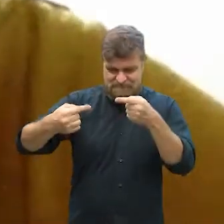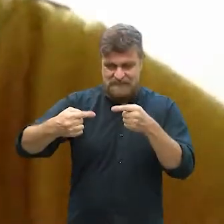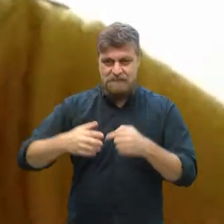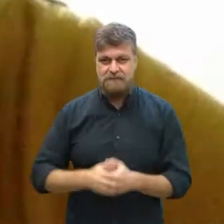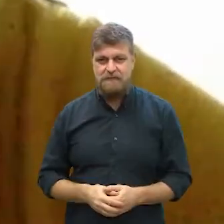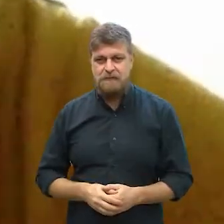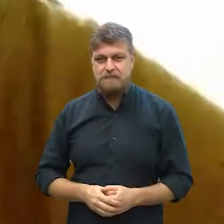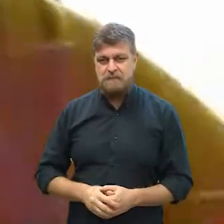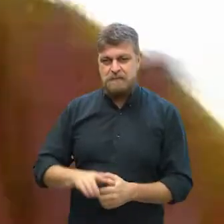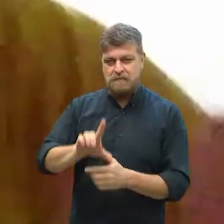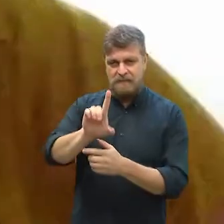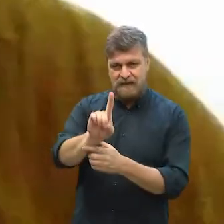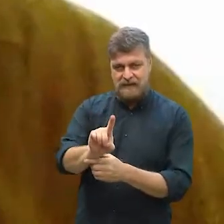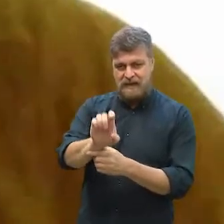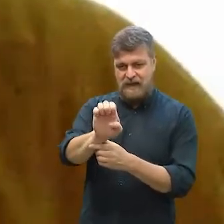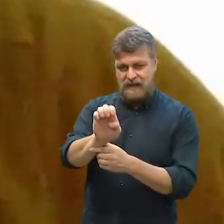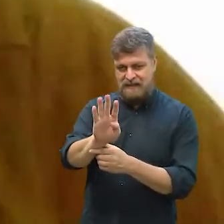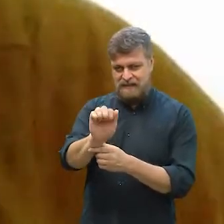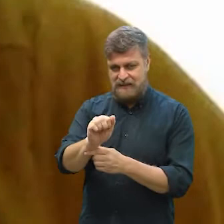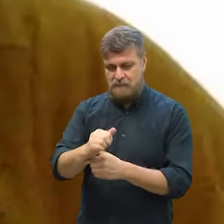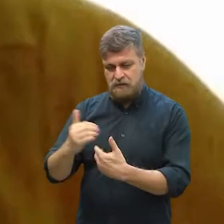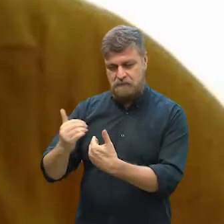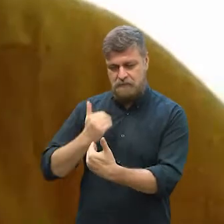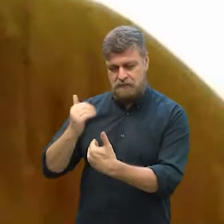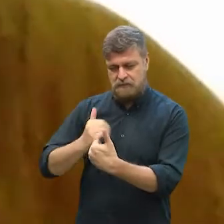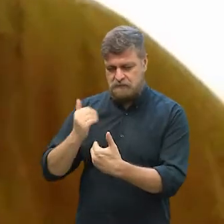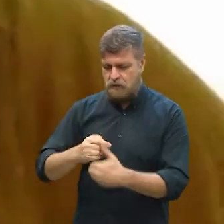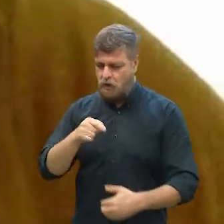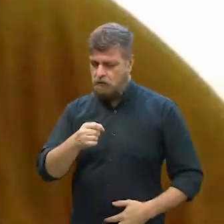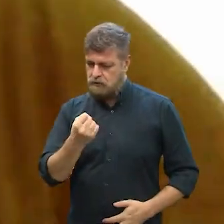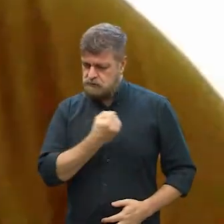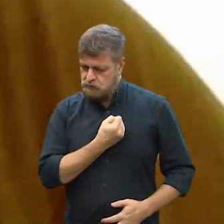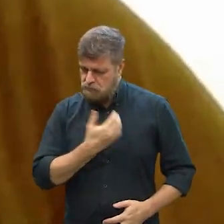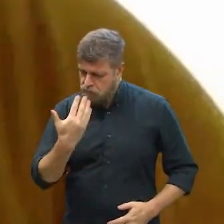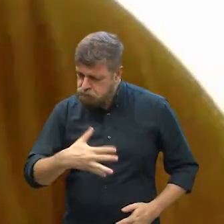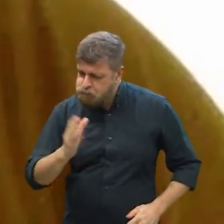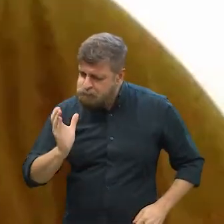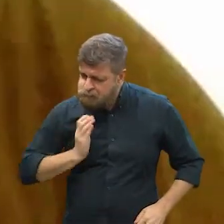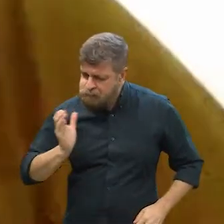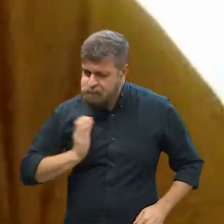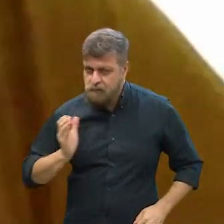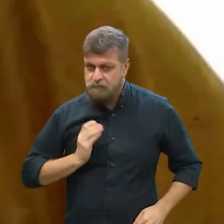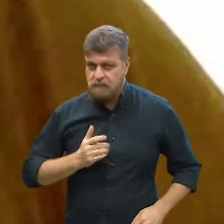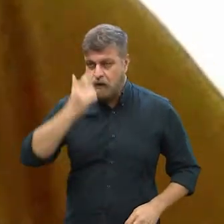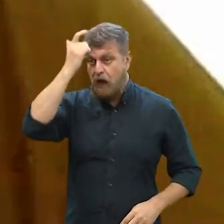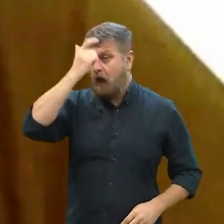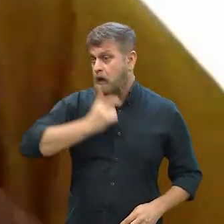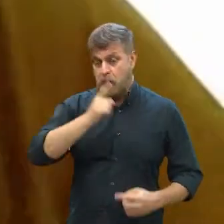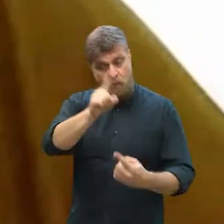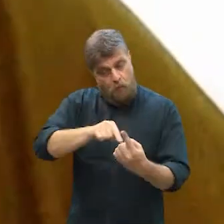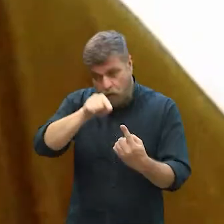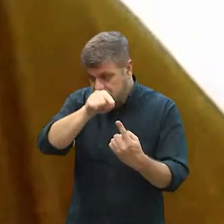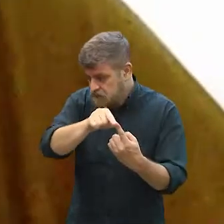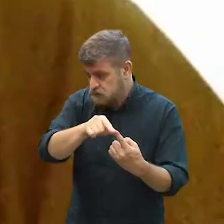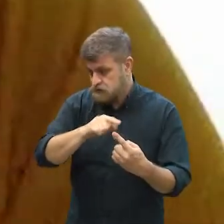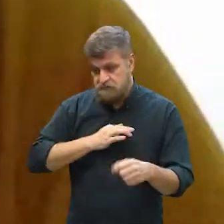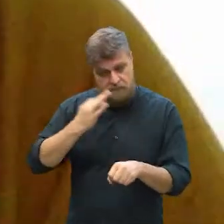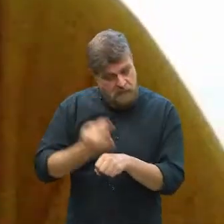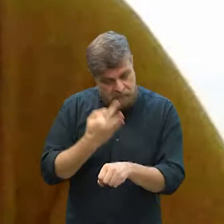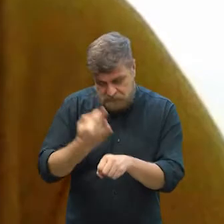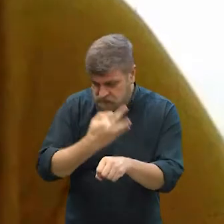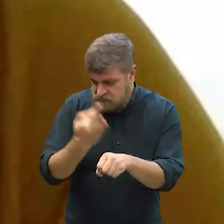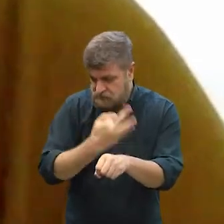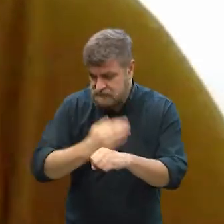foi, sempre me pautava assim, mas, cara, a gente está olhando para esse número mesmo? Assim, olha, vamos olhar, vamos mirar para ele e vamos ver o que acontece